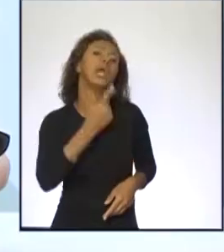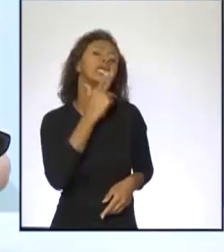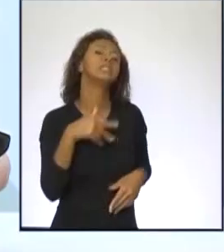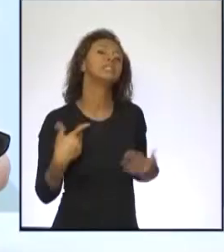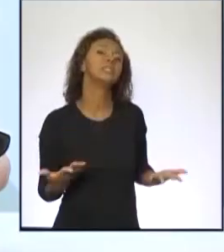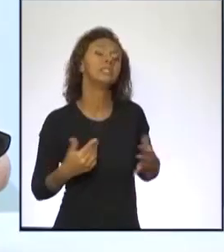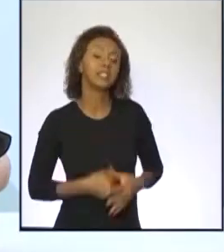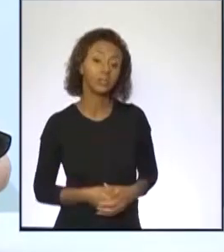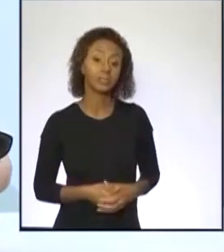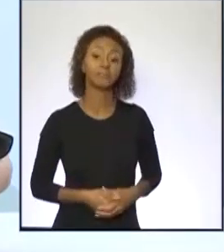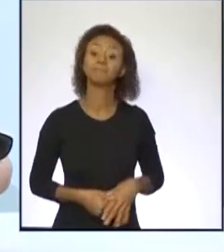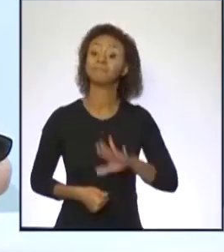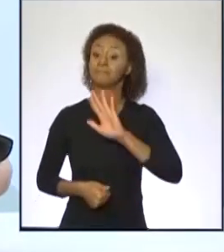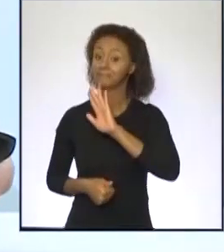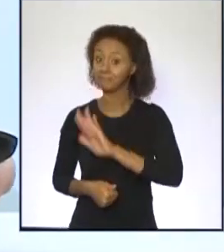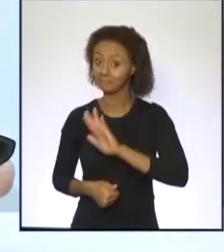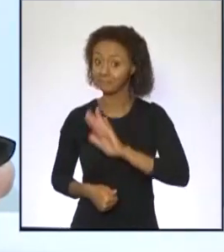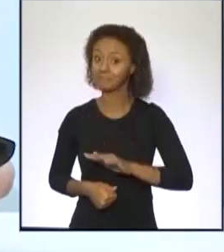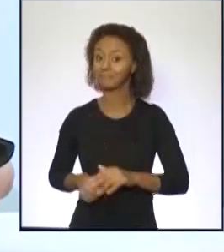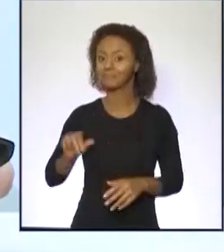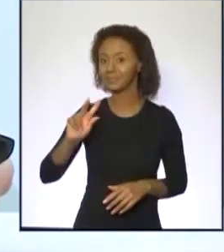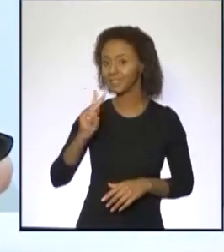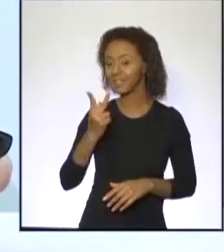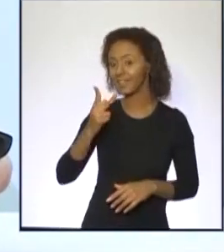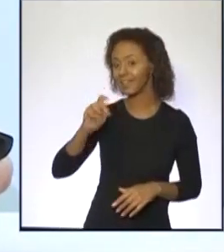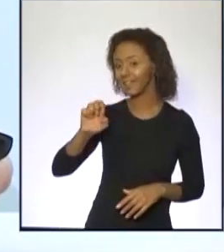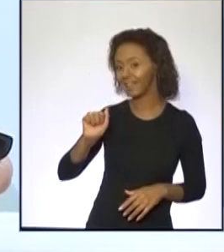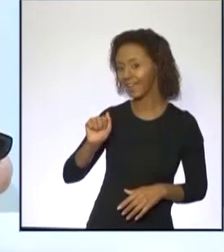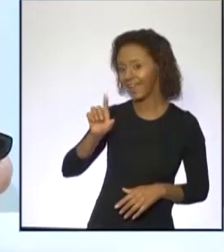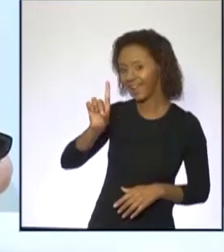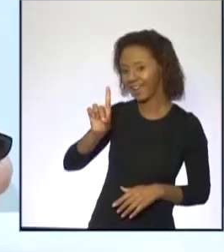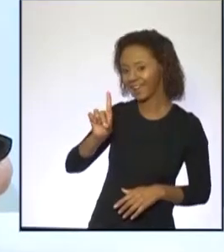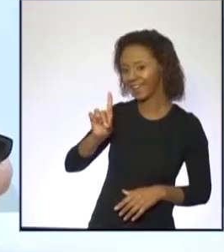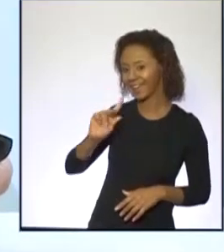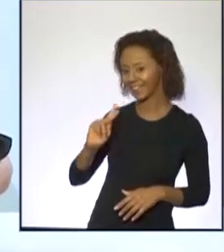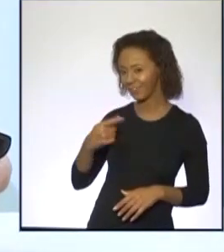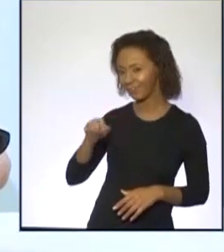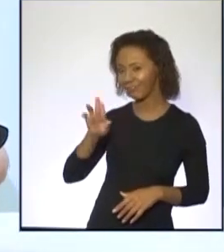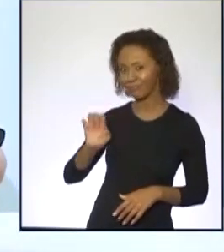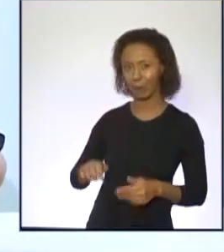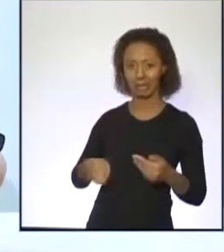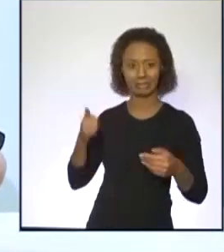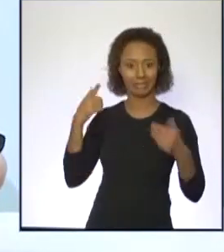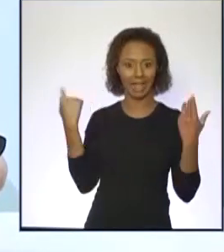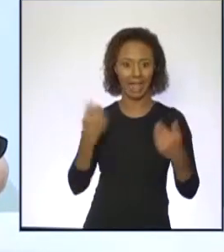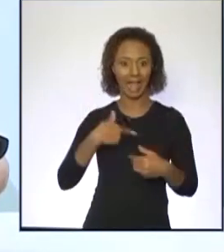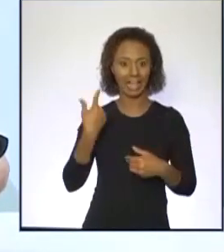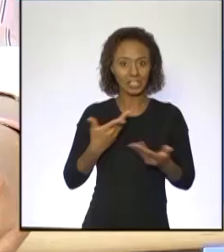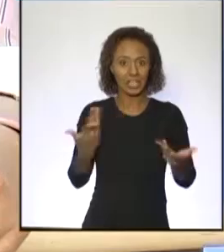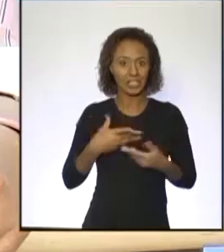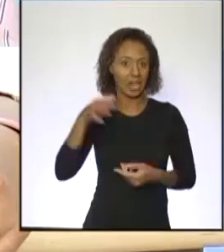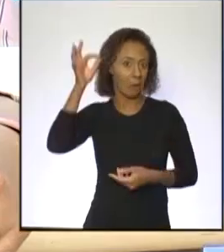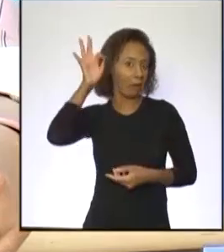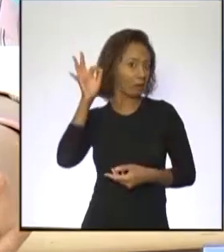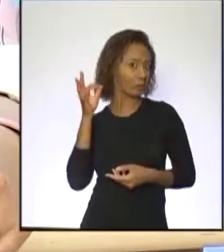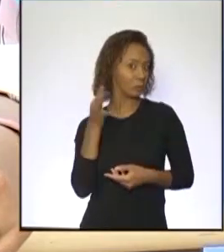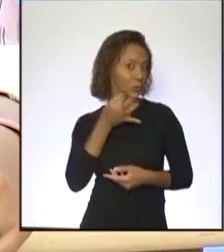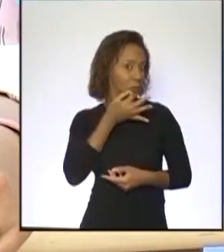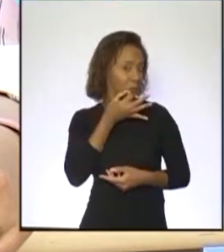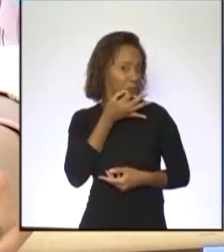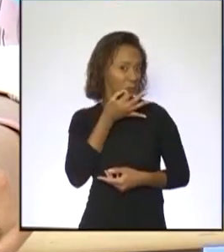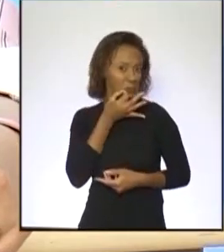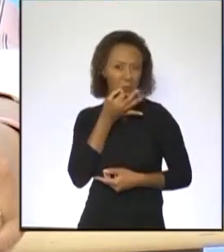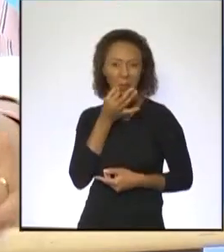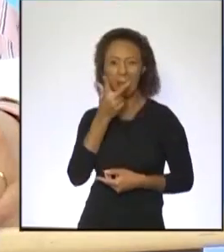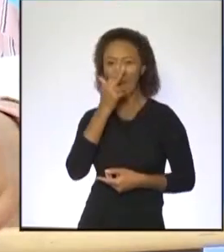Aliás, esse headphone que nós estamos usando aqui é super top. Nossa, o nosso headphone é da Madonna